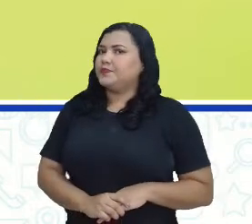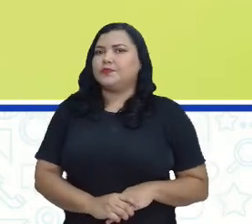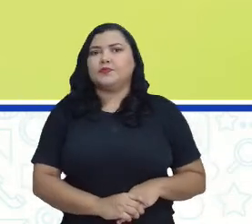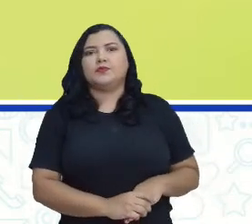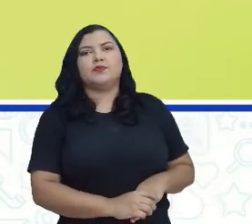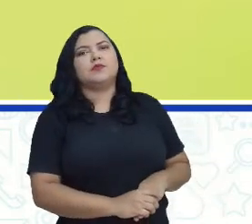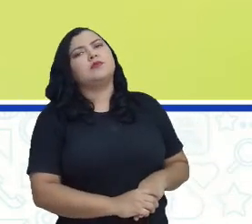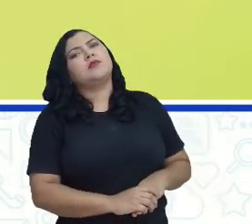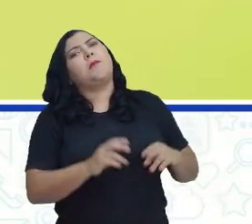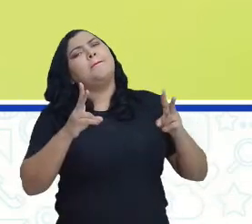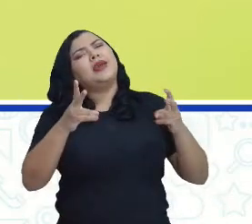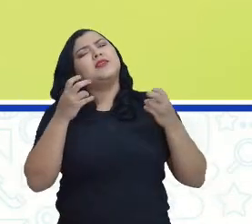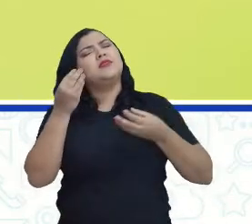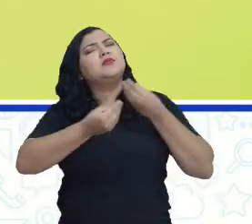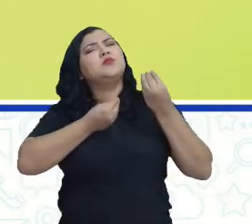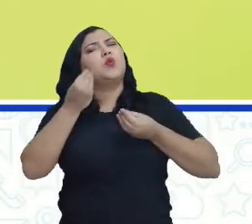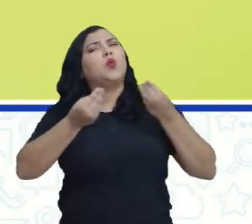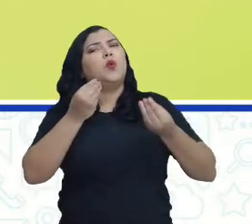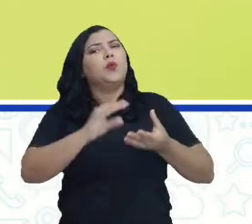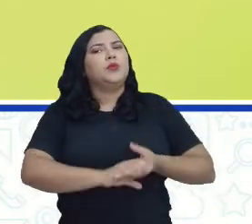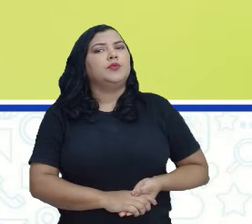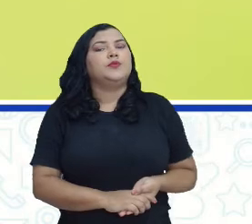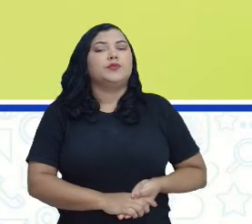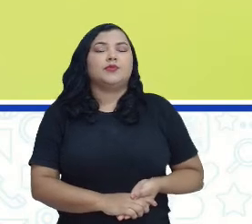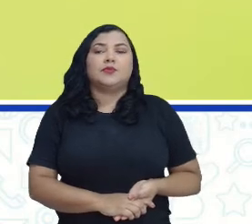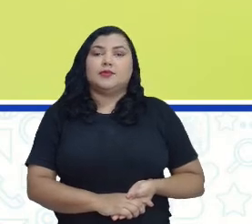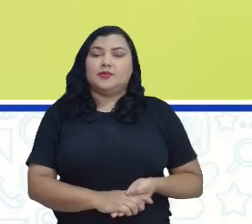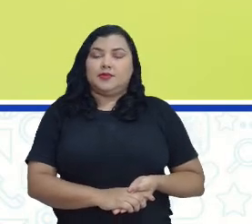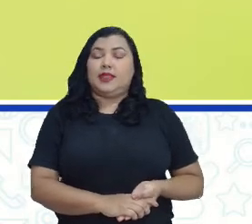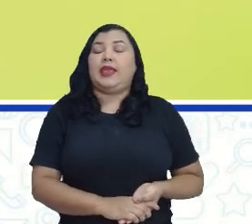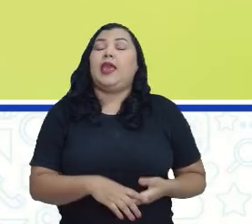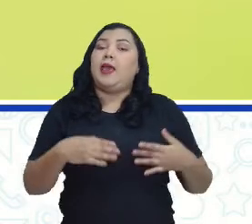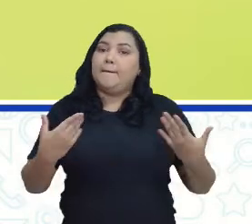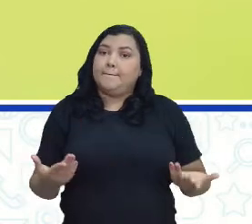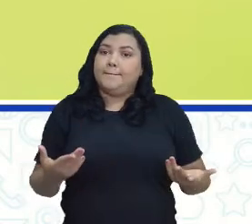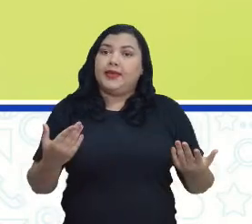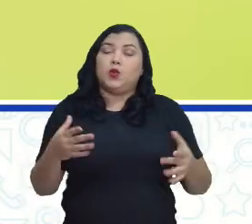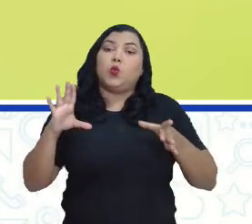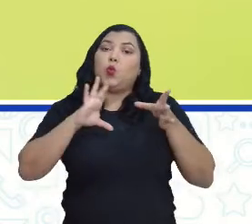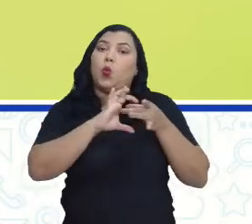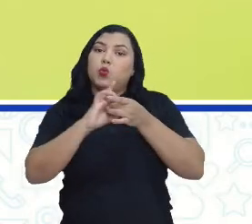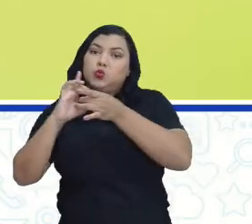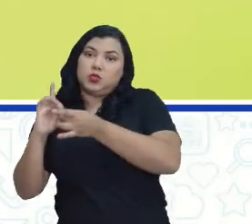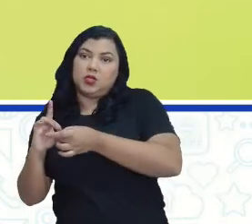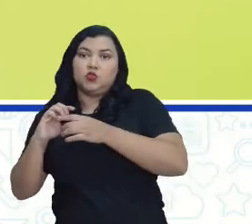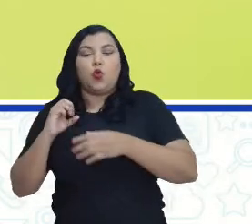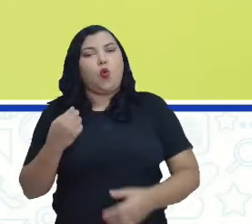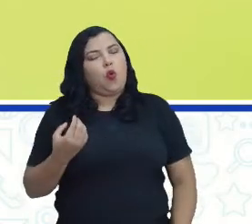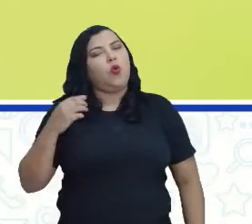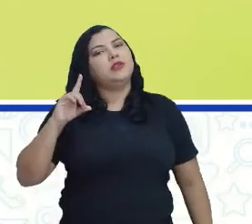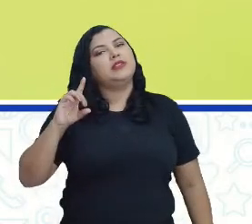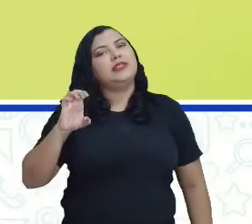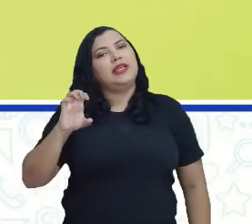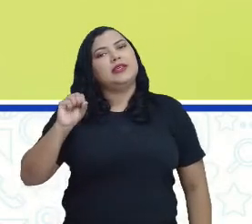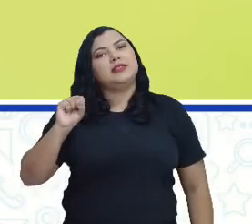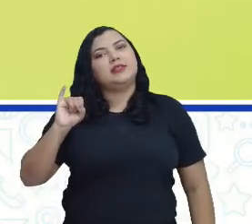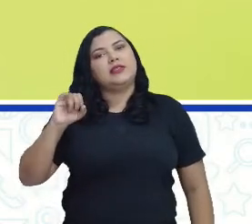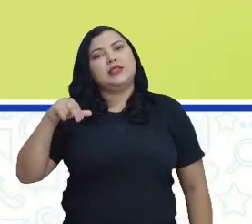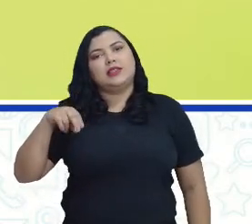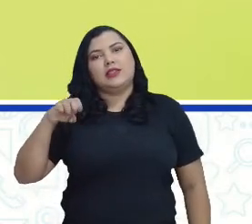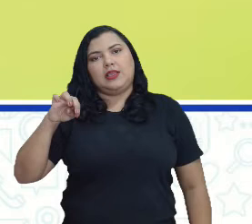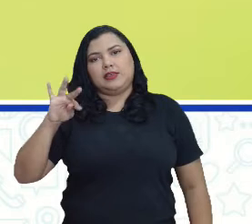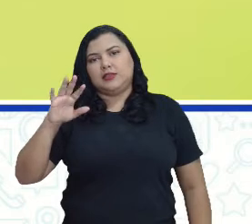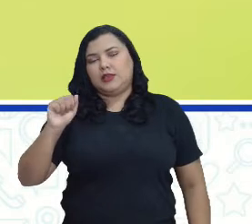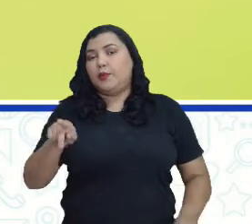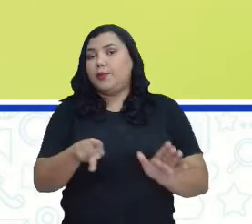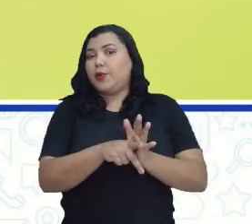por onde? Como que a gente consegue descobrir? Pela desinência do verbo ou pelo contexto. Então, lembram que a gente viu que verbo e